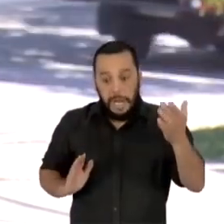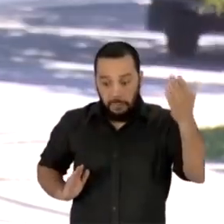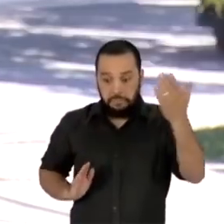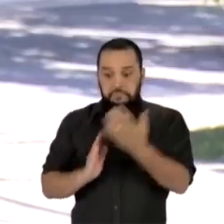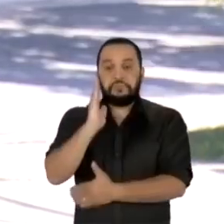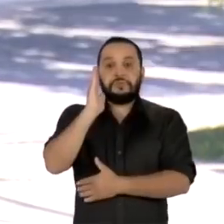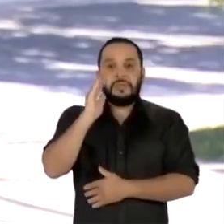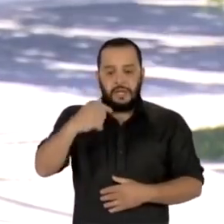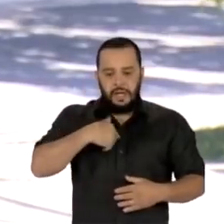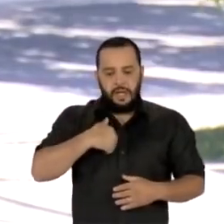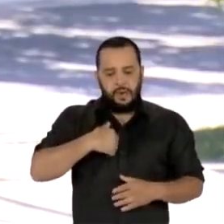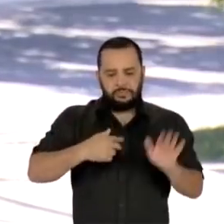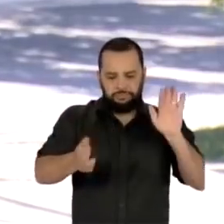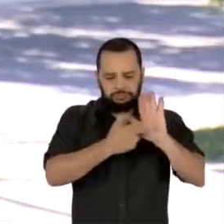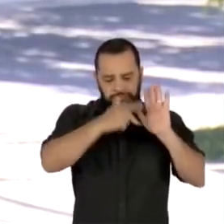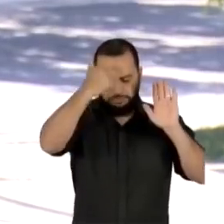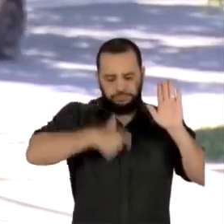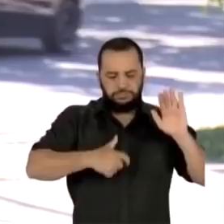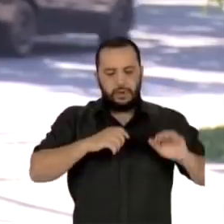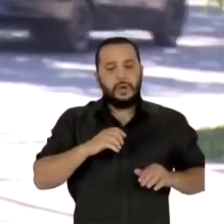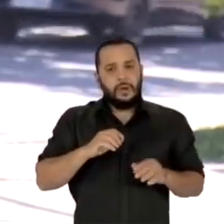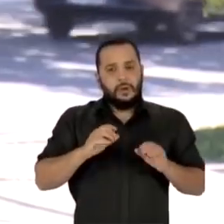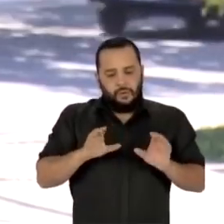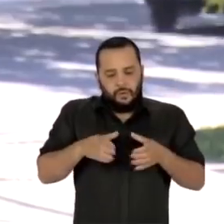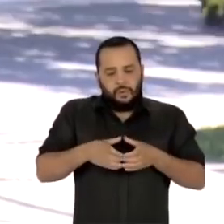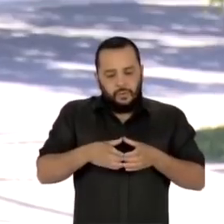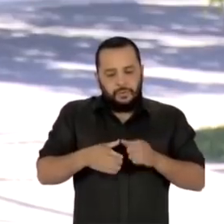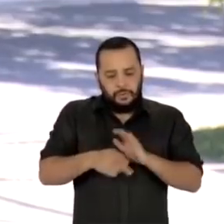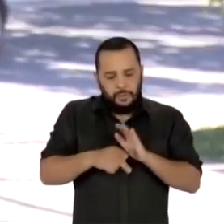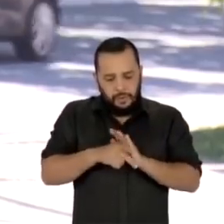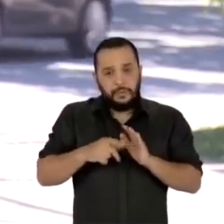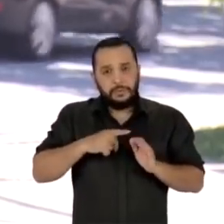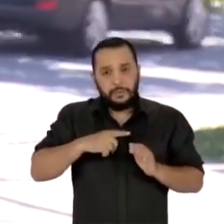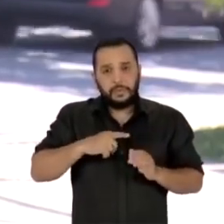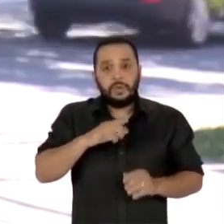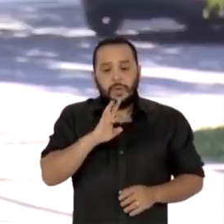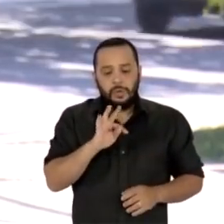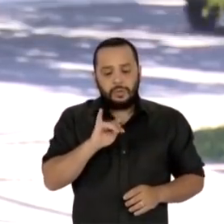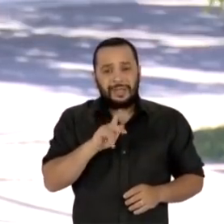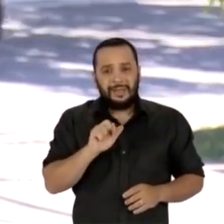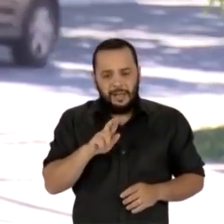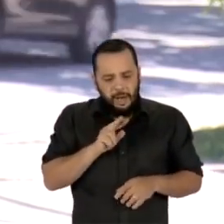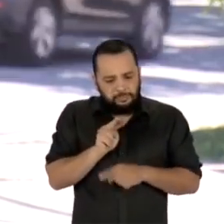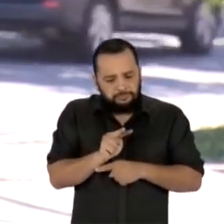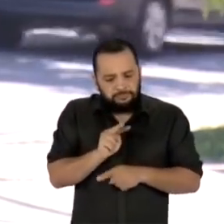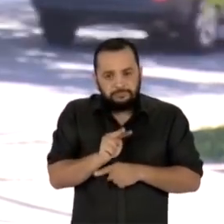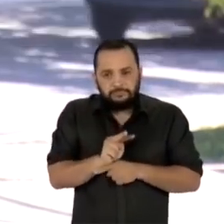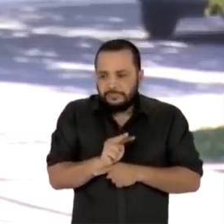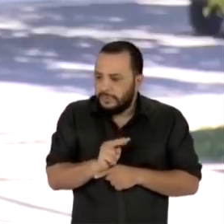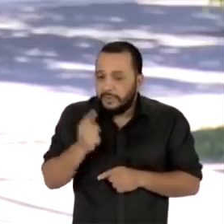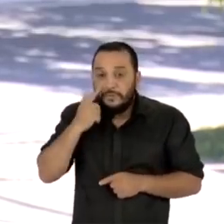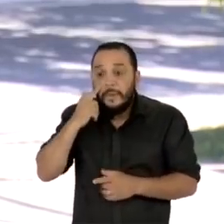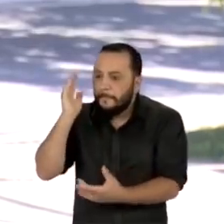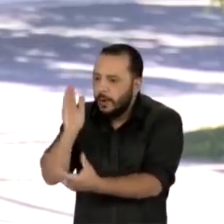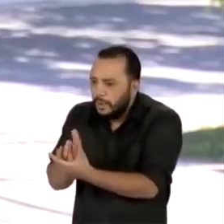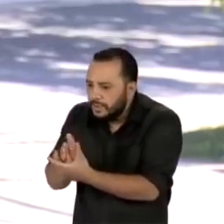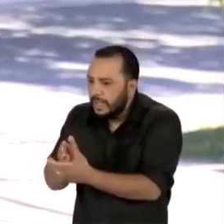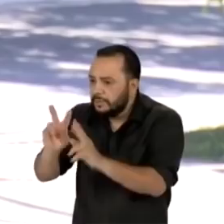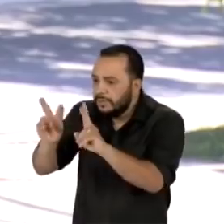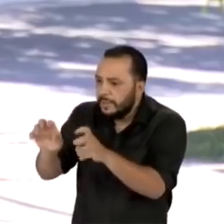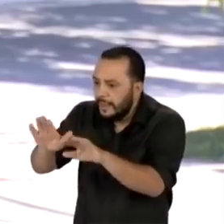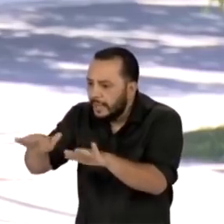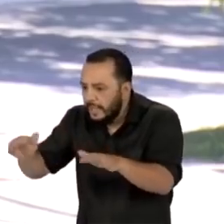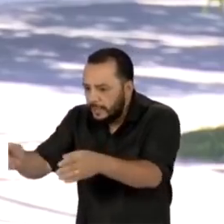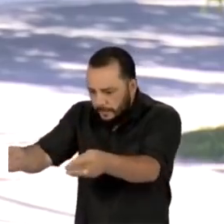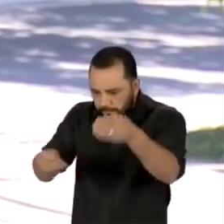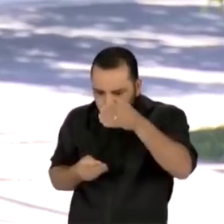conselheiro tutelar tem acesso por exemplo a processos judiciais sigilosos que envolvam menores de idade além disso também